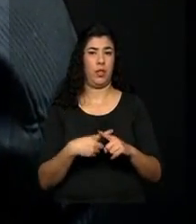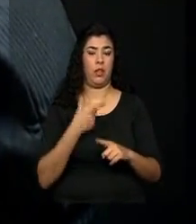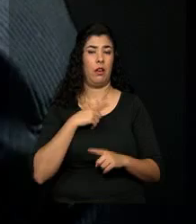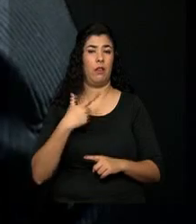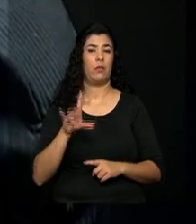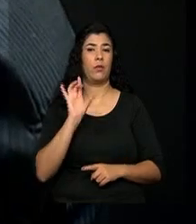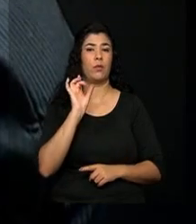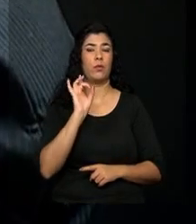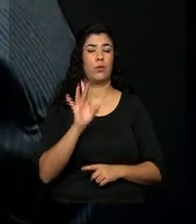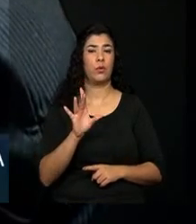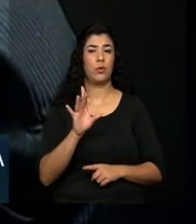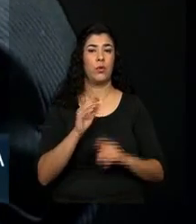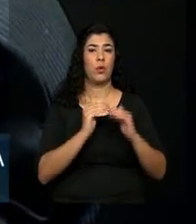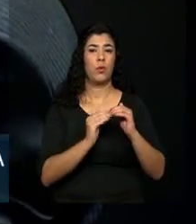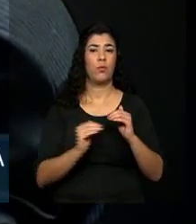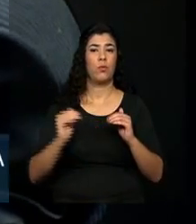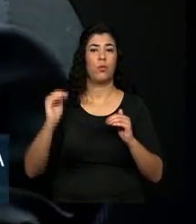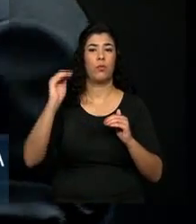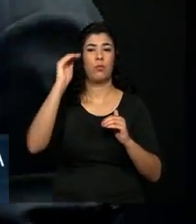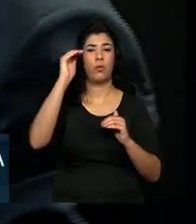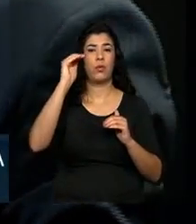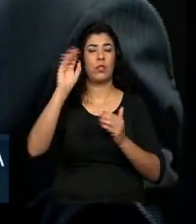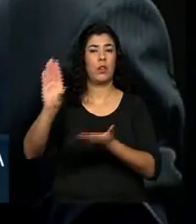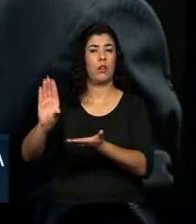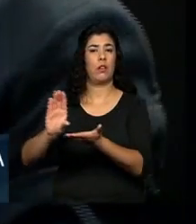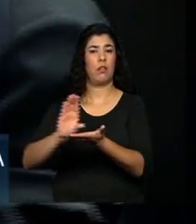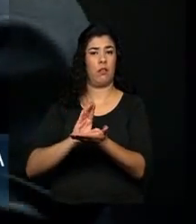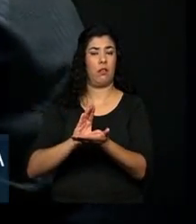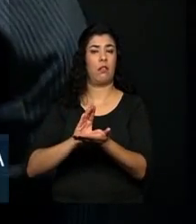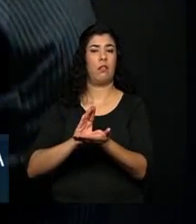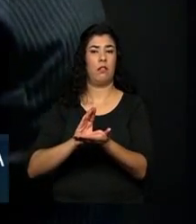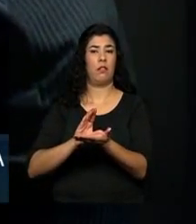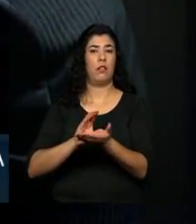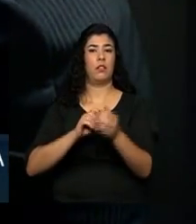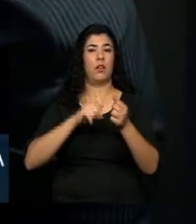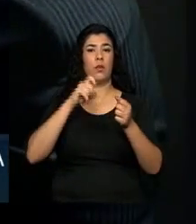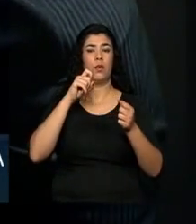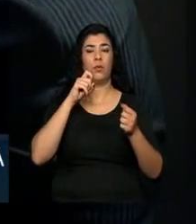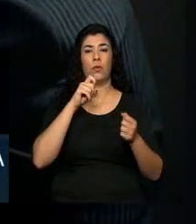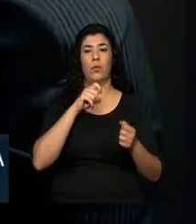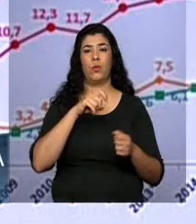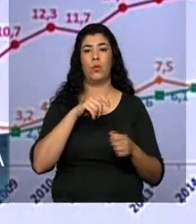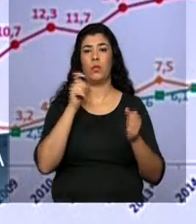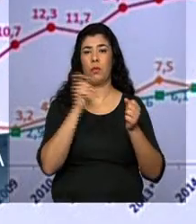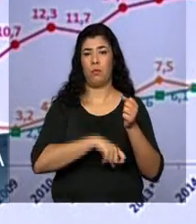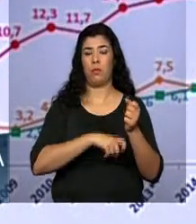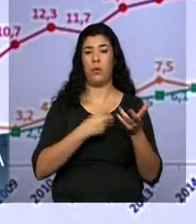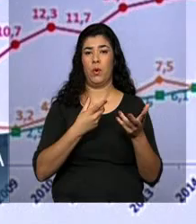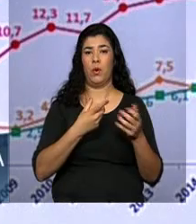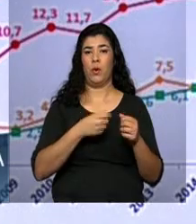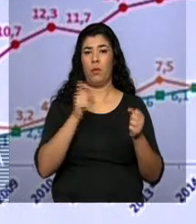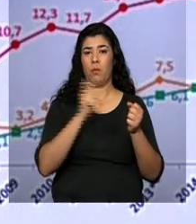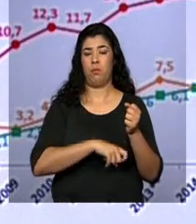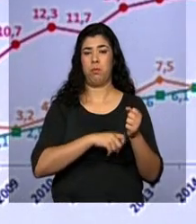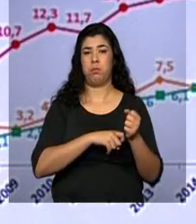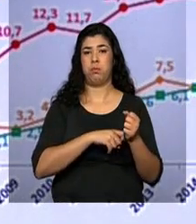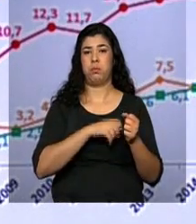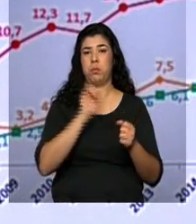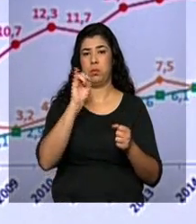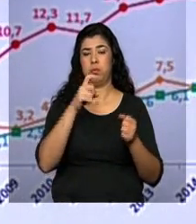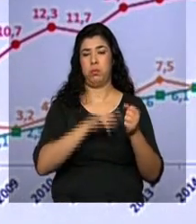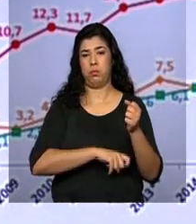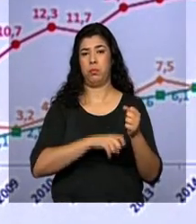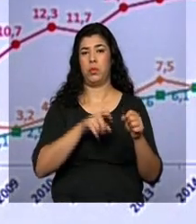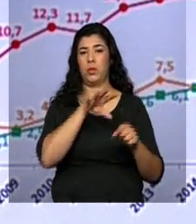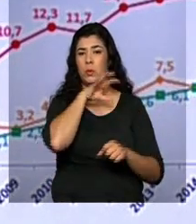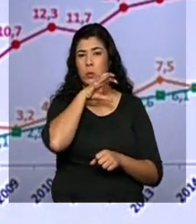aumento aqui da arrecadação mas se dá também pelo acúmulo das aplicações ano a ano